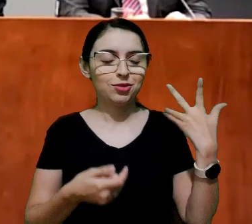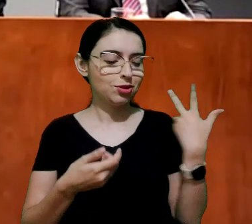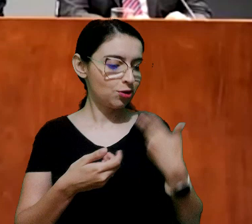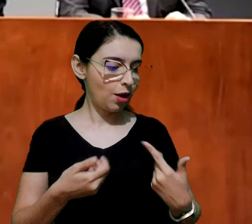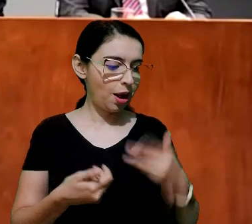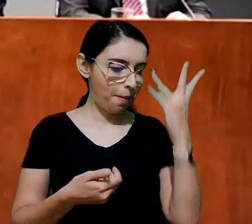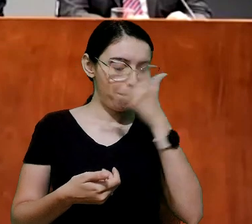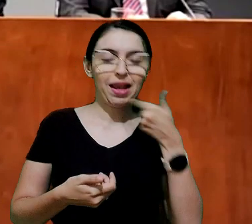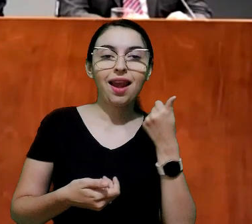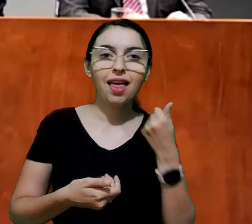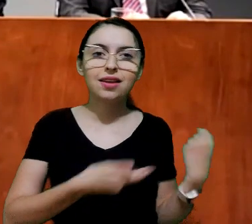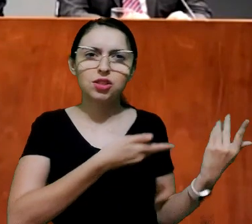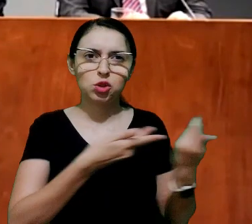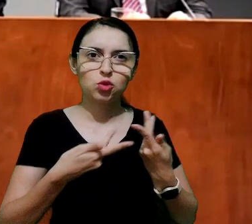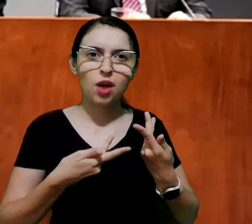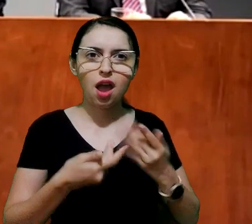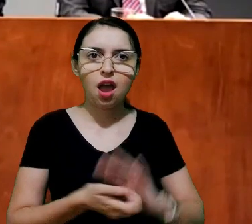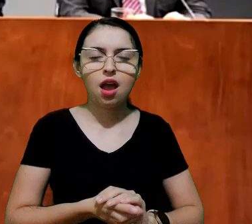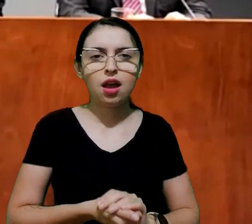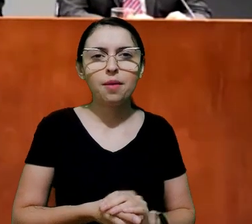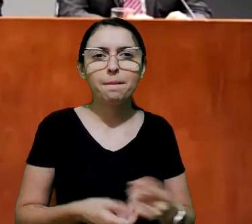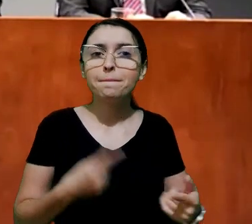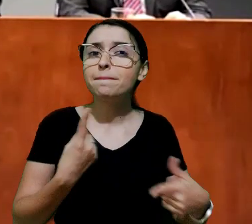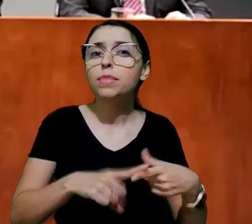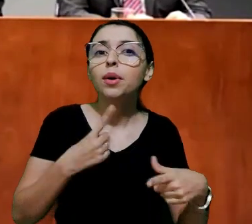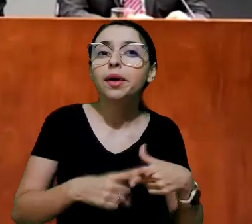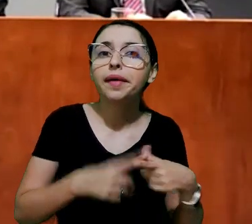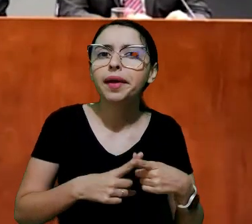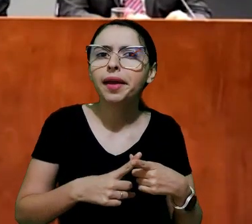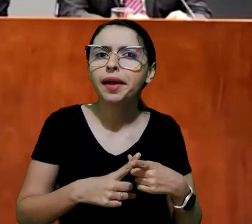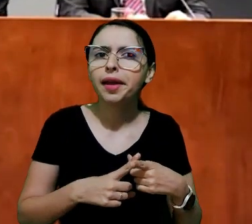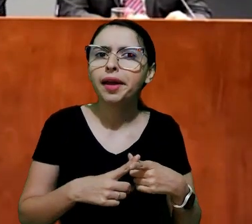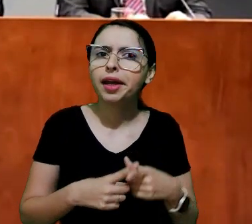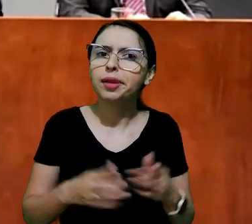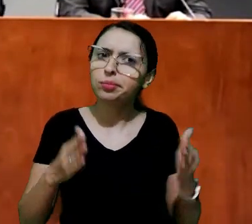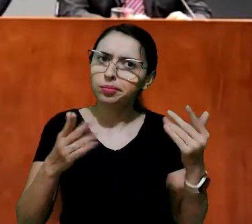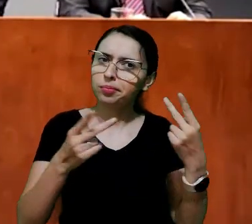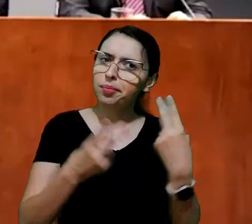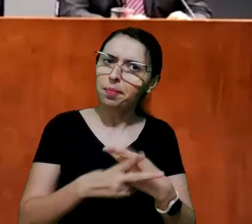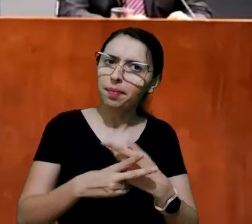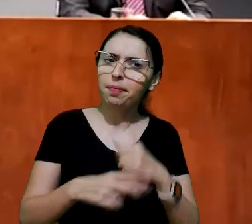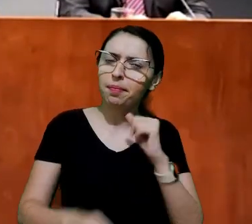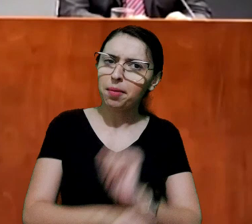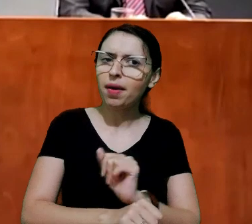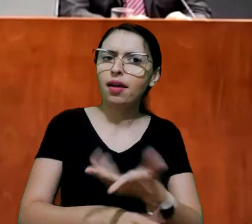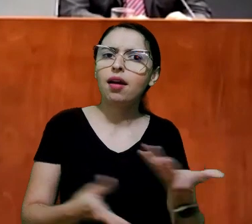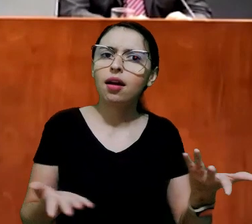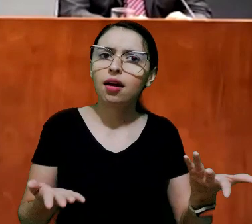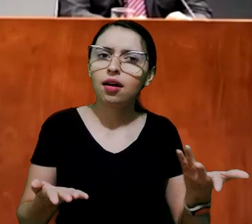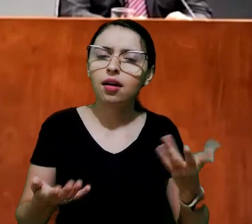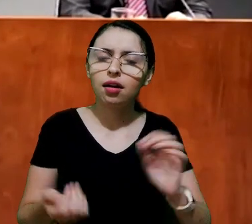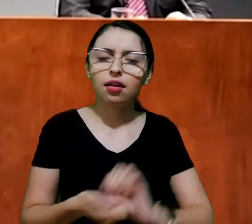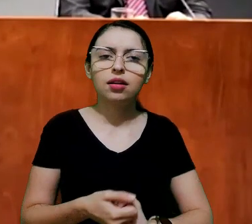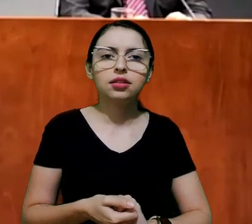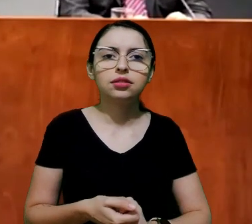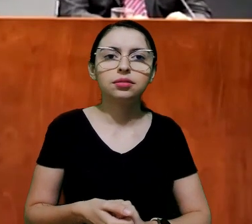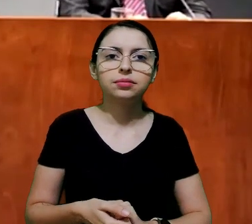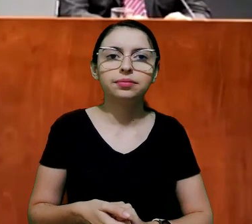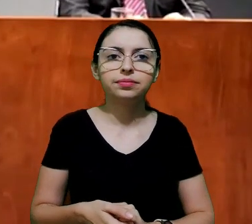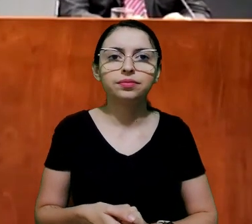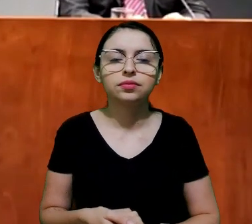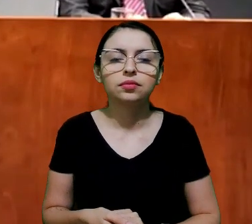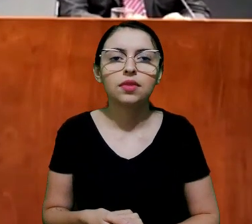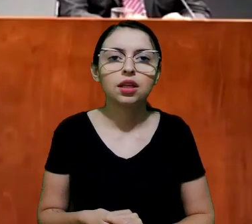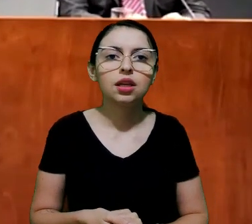realidade. Como? Se eu tenho o meu patrimônio, que é o meu único charme, né, que é o meu único atrativo, por que querem me restringir? Uma brincadeira que ele fazia,